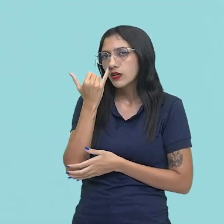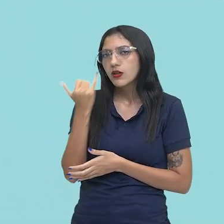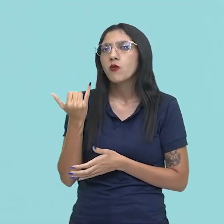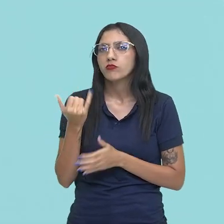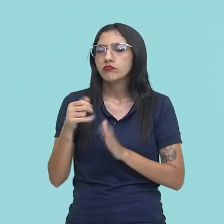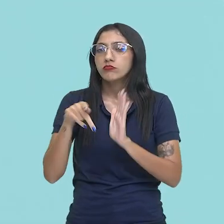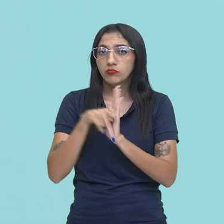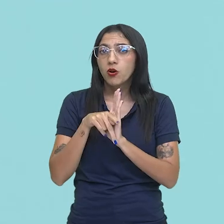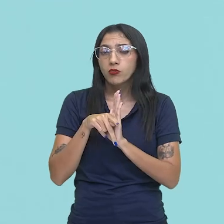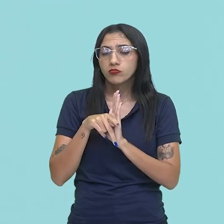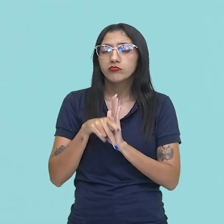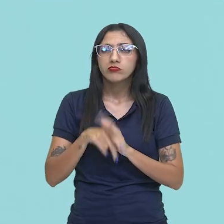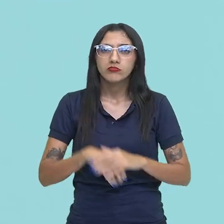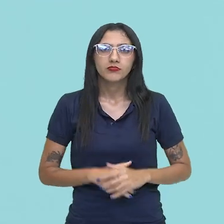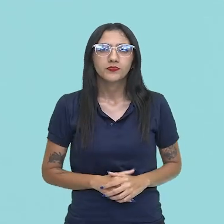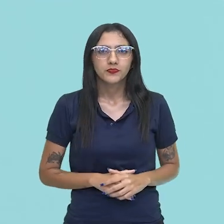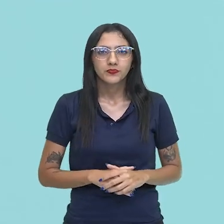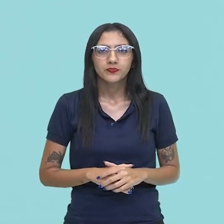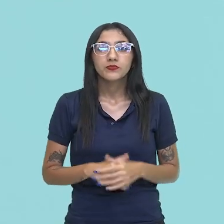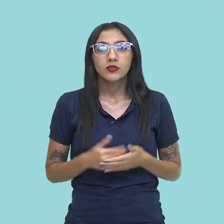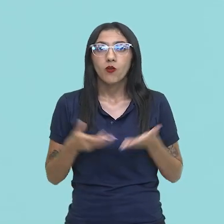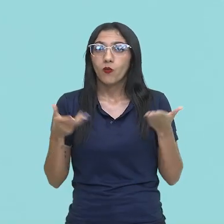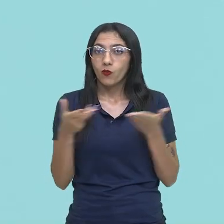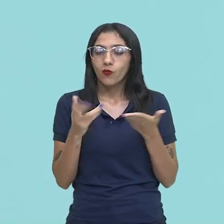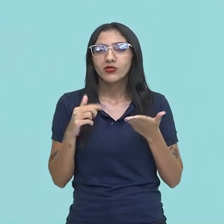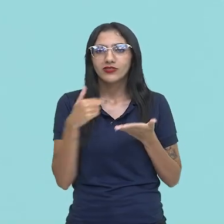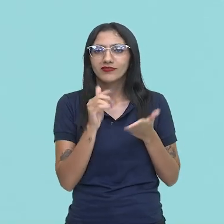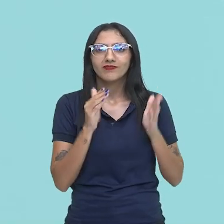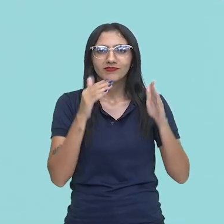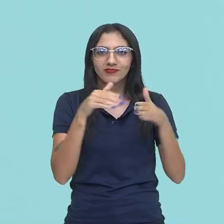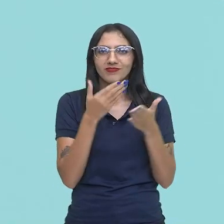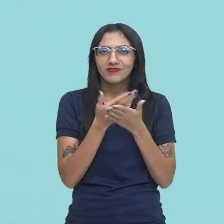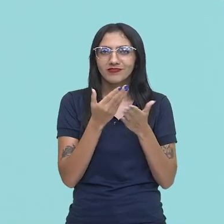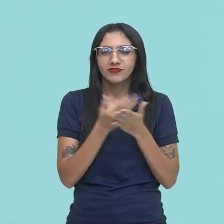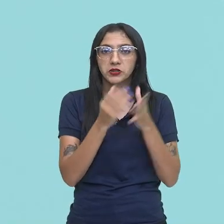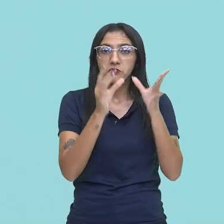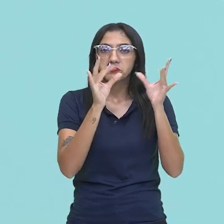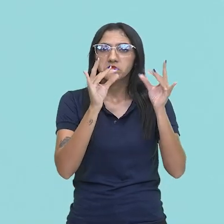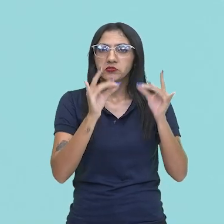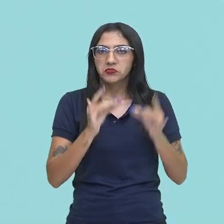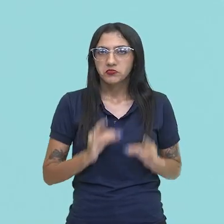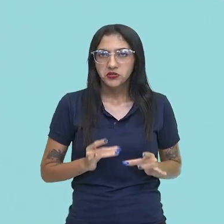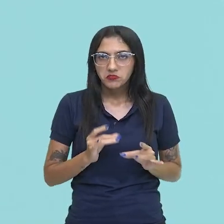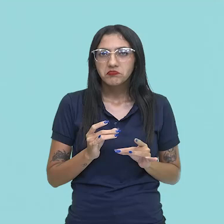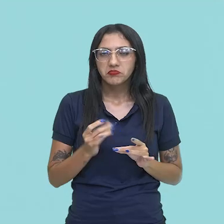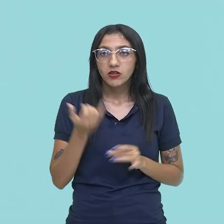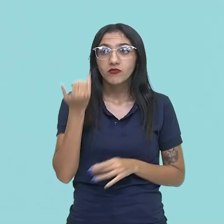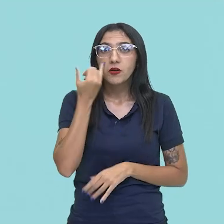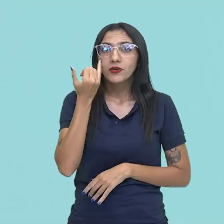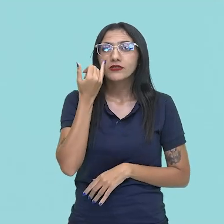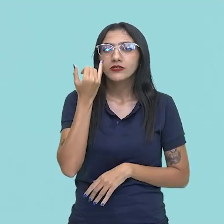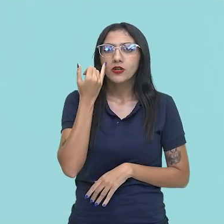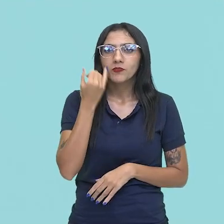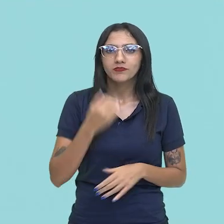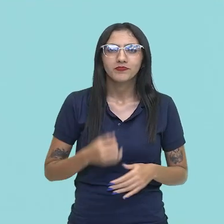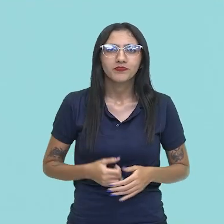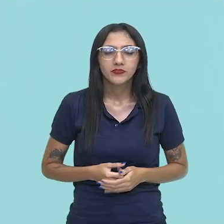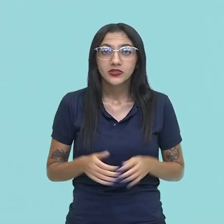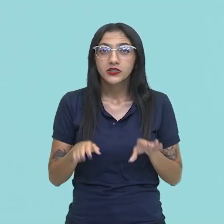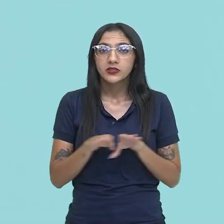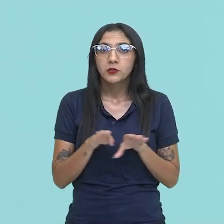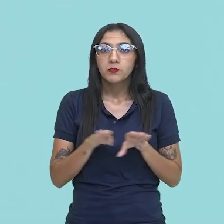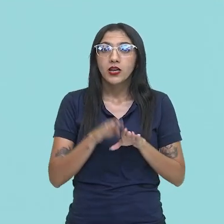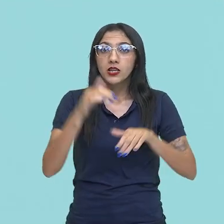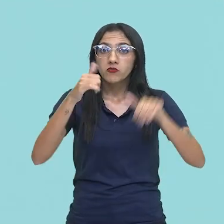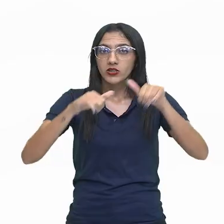uma notícia. Então, a gente vai falar hoje desse gênero específico, né, que é a notícia, e vamos analisar aqui